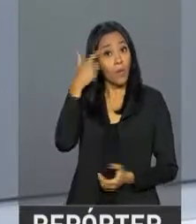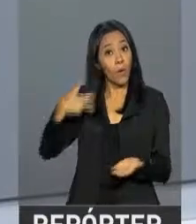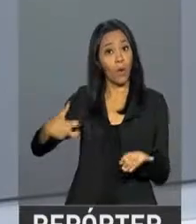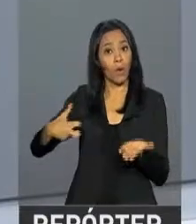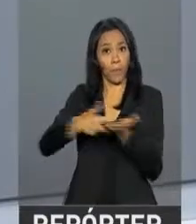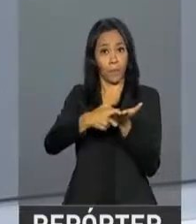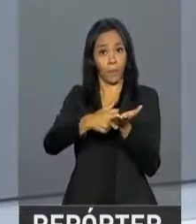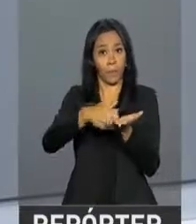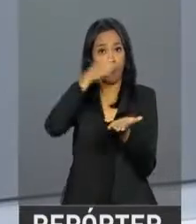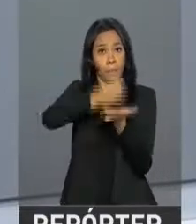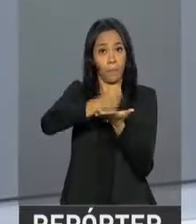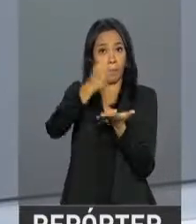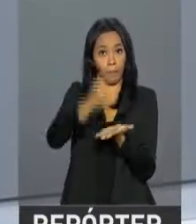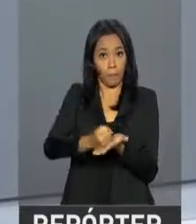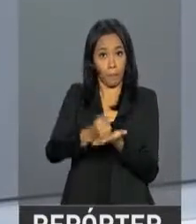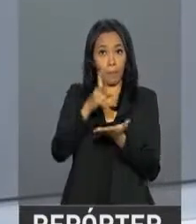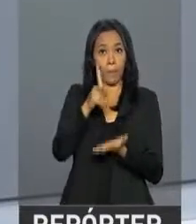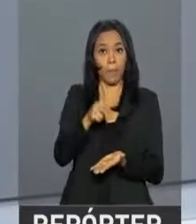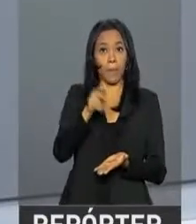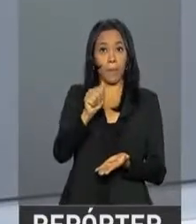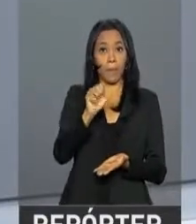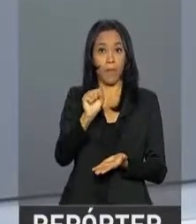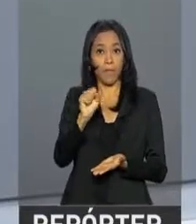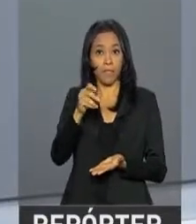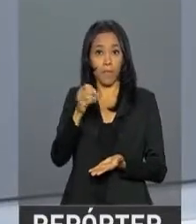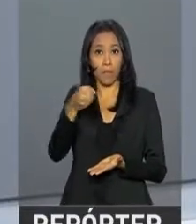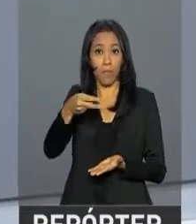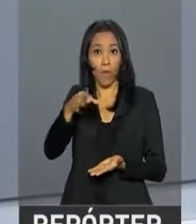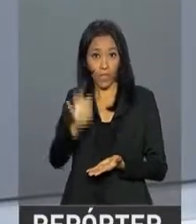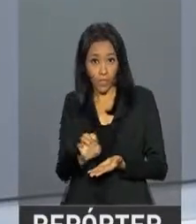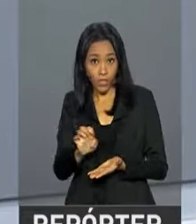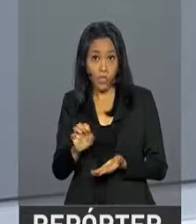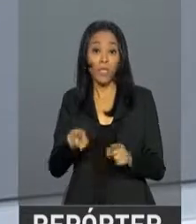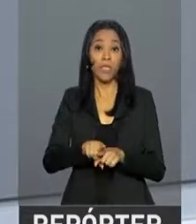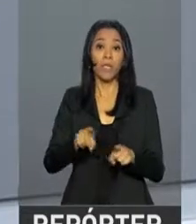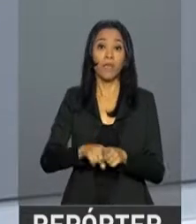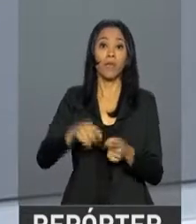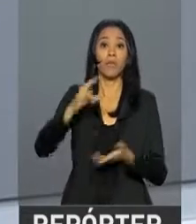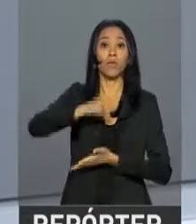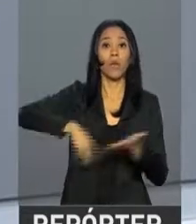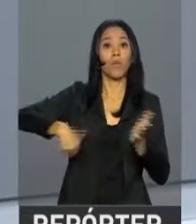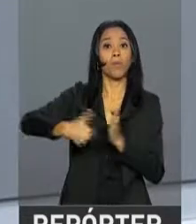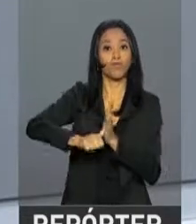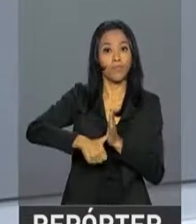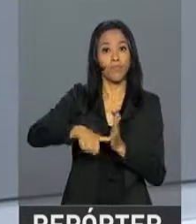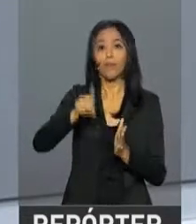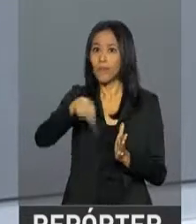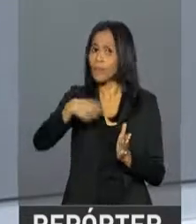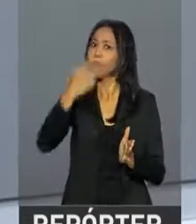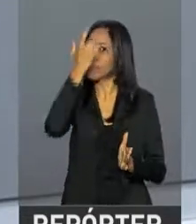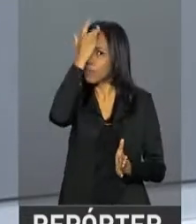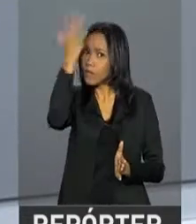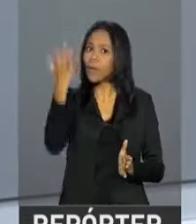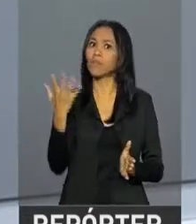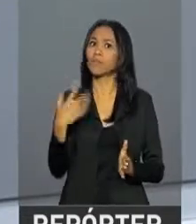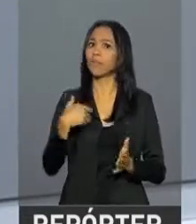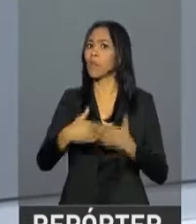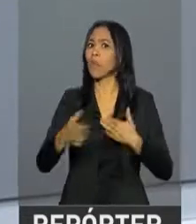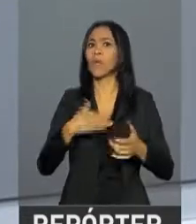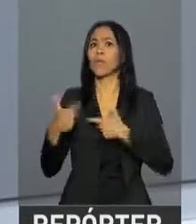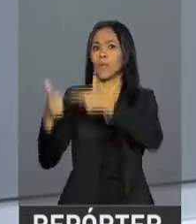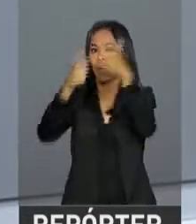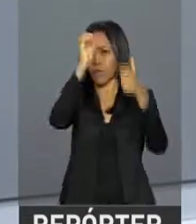ou carteira de identidade em qualquer cartório do país logo logo essa facilidade vai se tornar realidade o governo